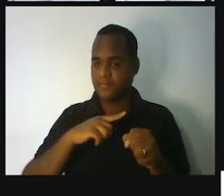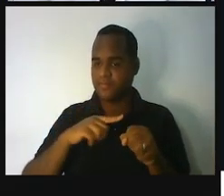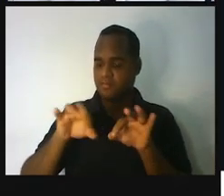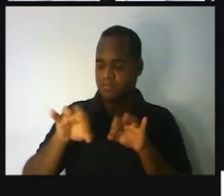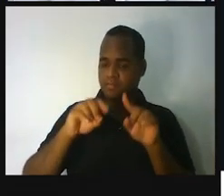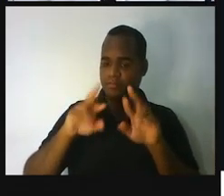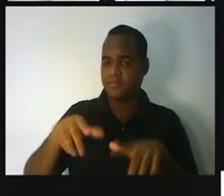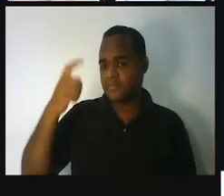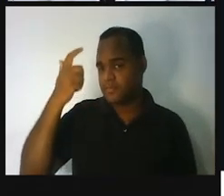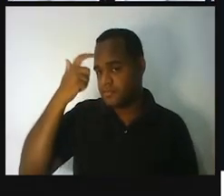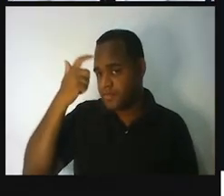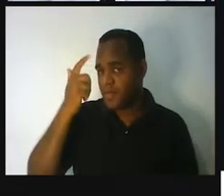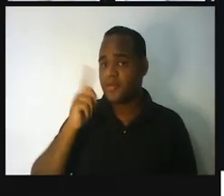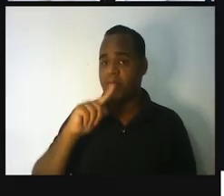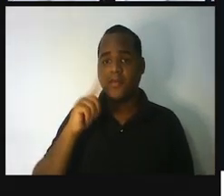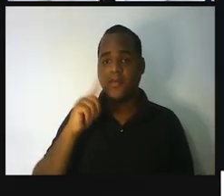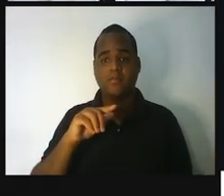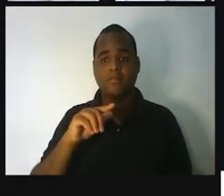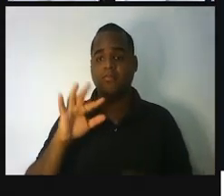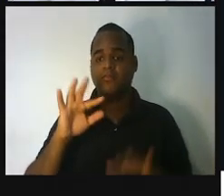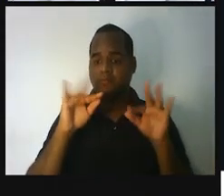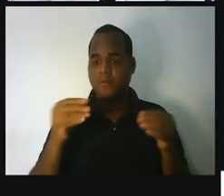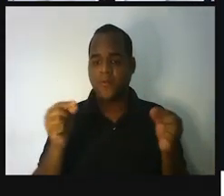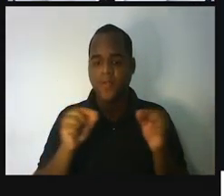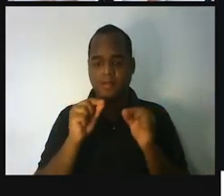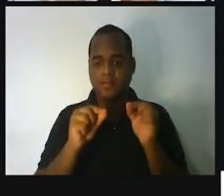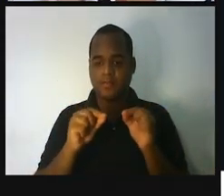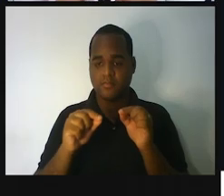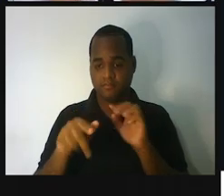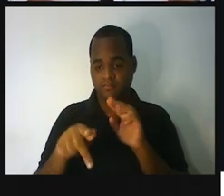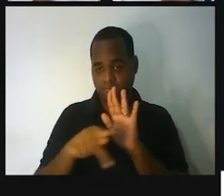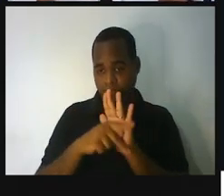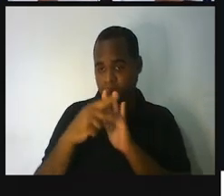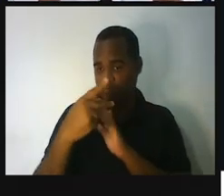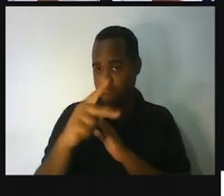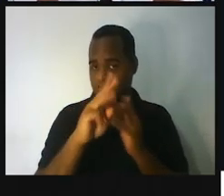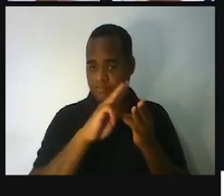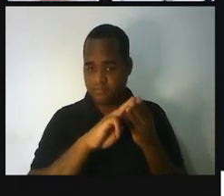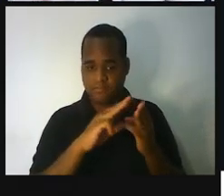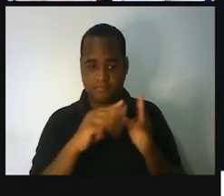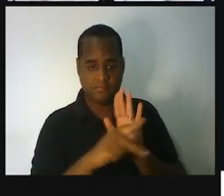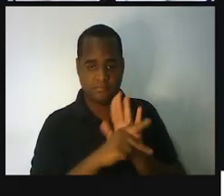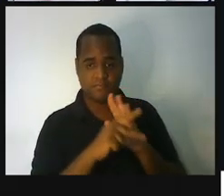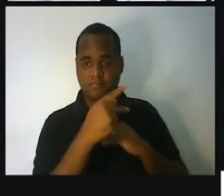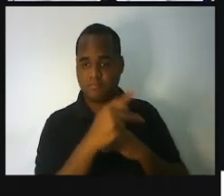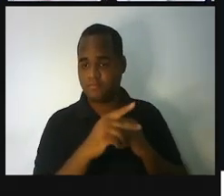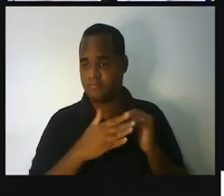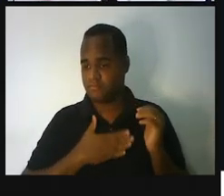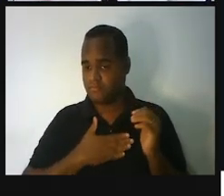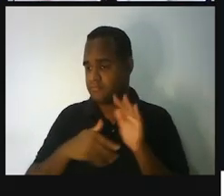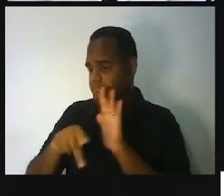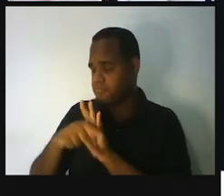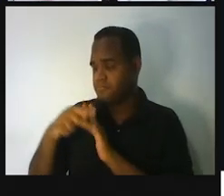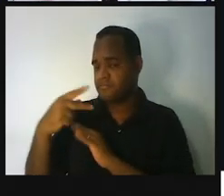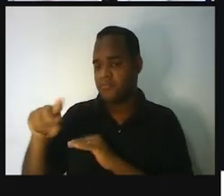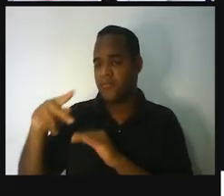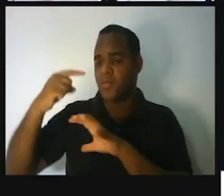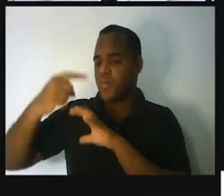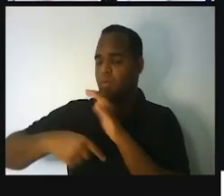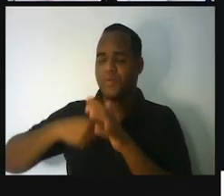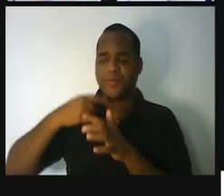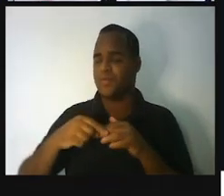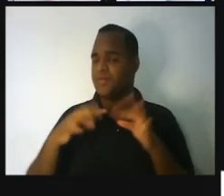um pensamento. Afinal, a matemática ela é minha, ela é sua, ela é patrimônio da